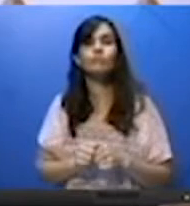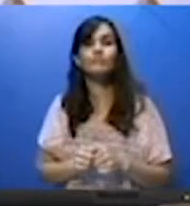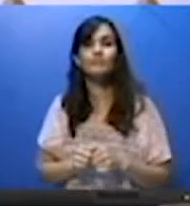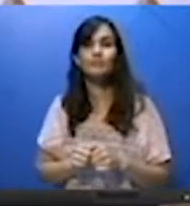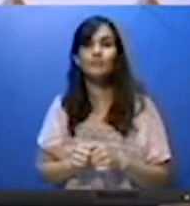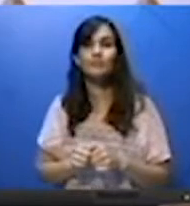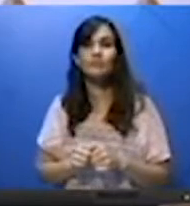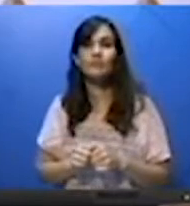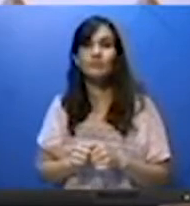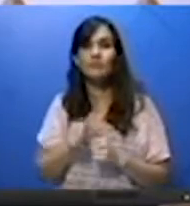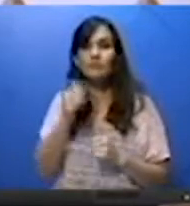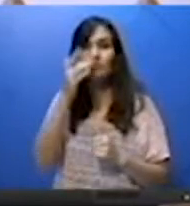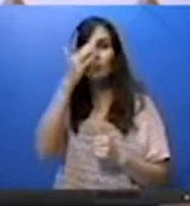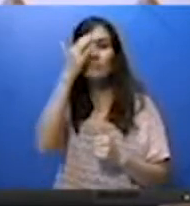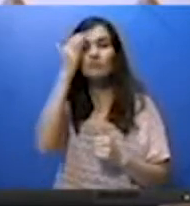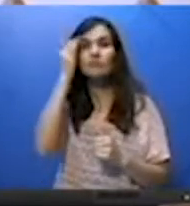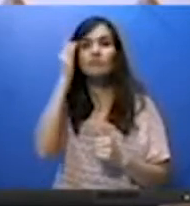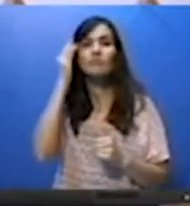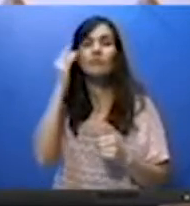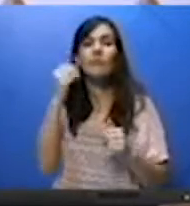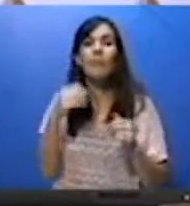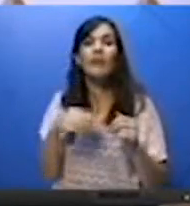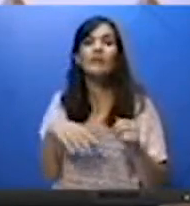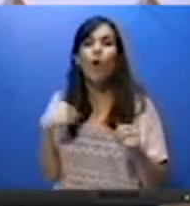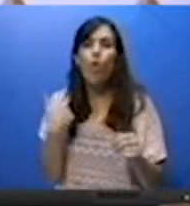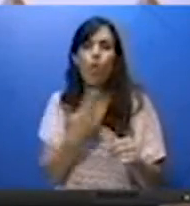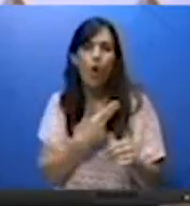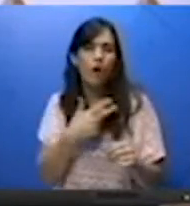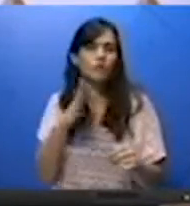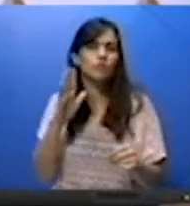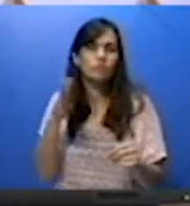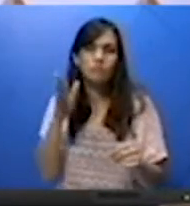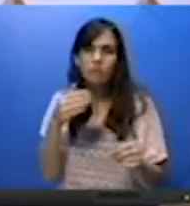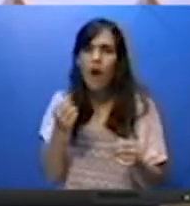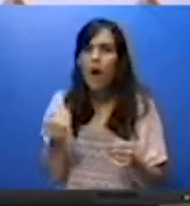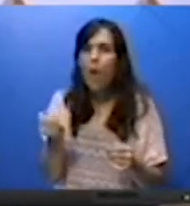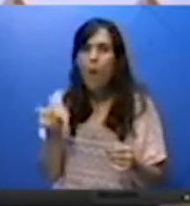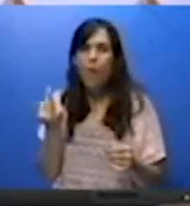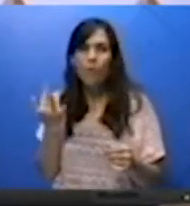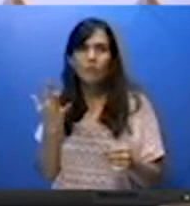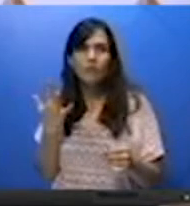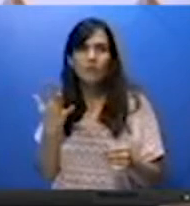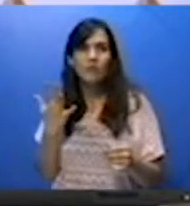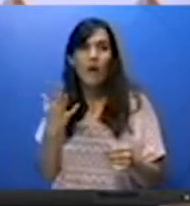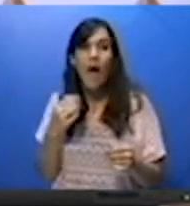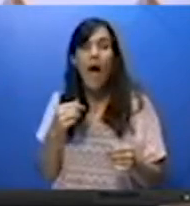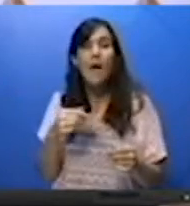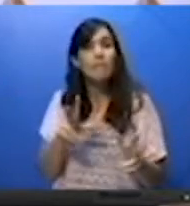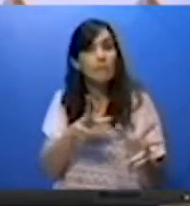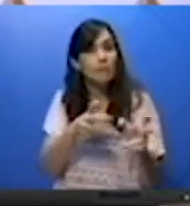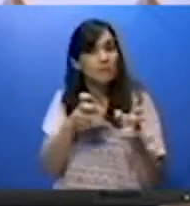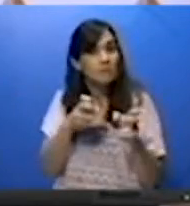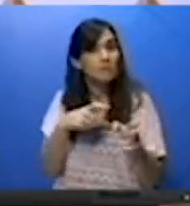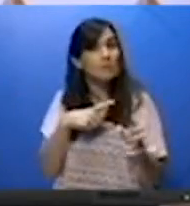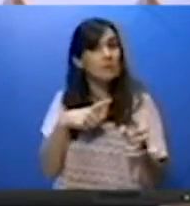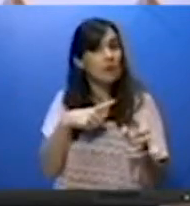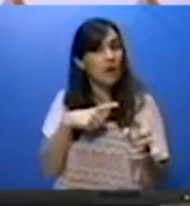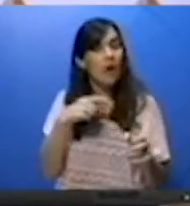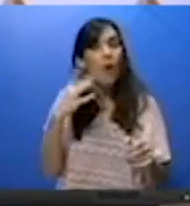slide depois vamos fazer de conta que eu contei com as crianças nós descobrimos que nós temos 40